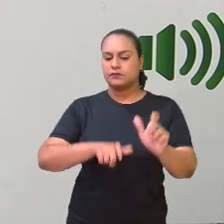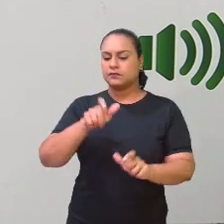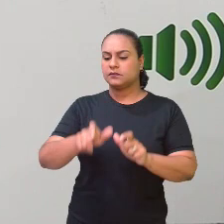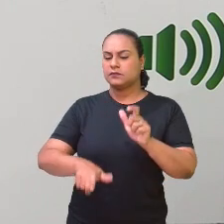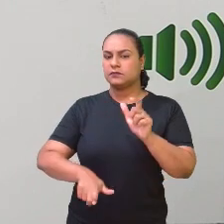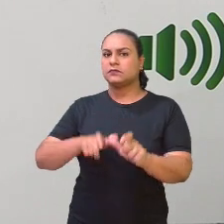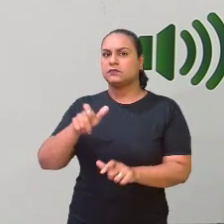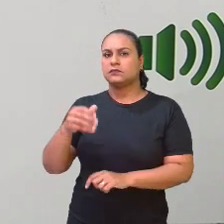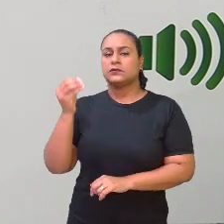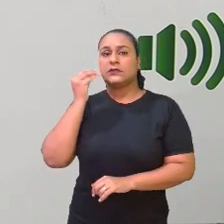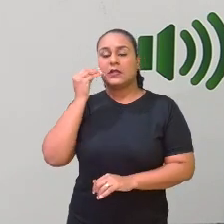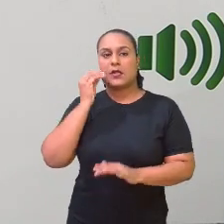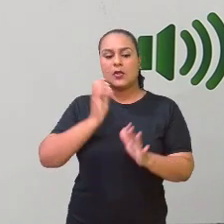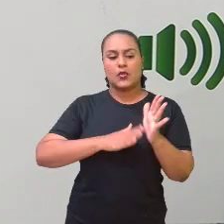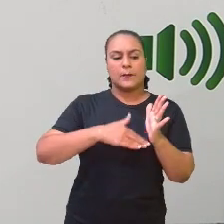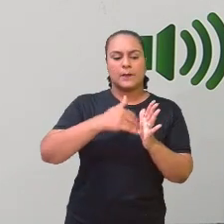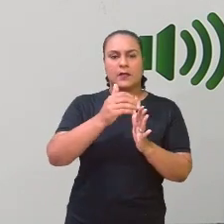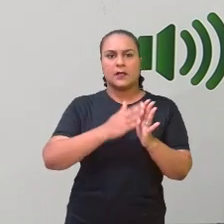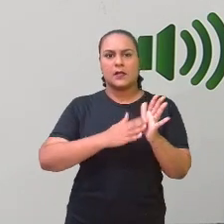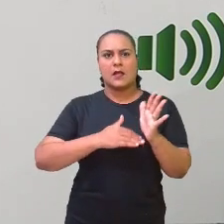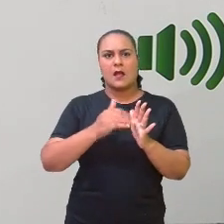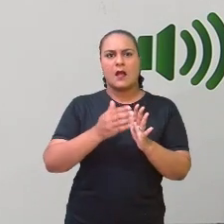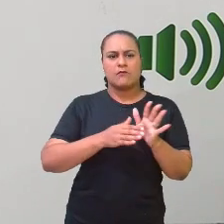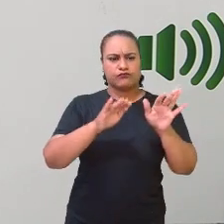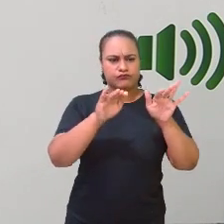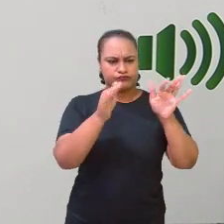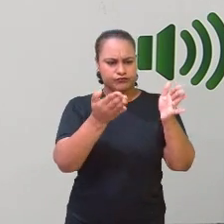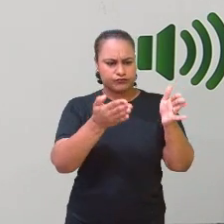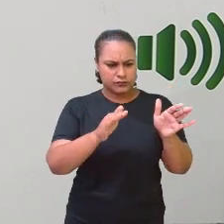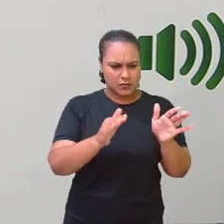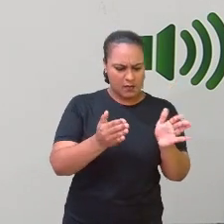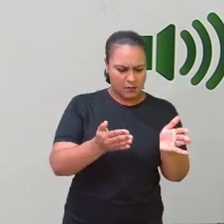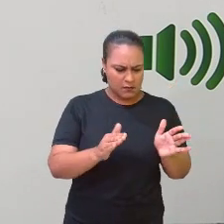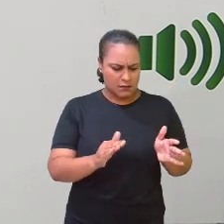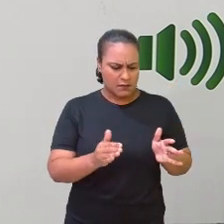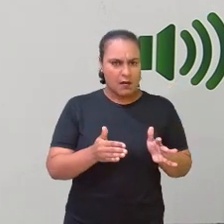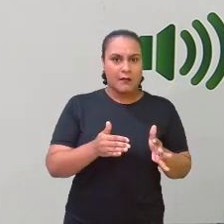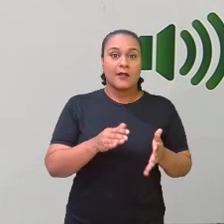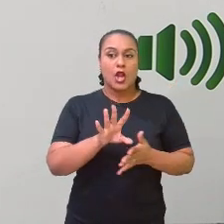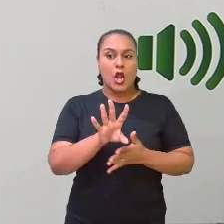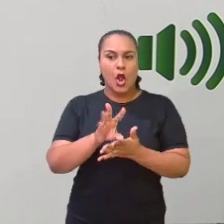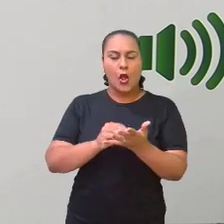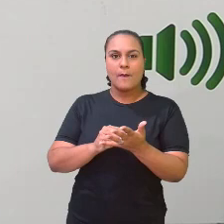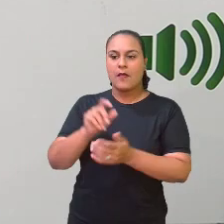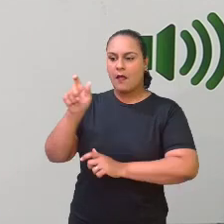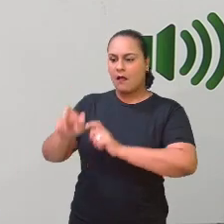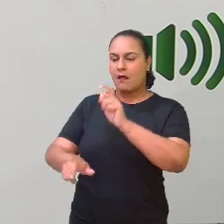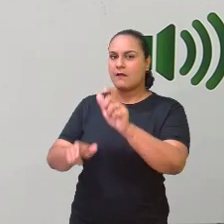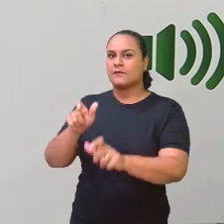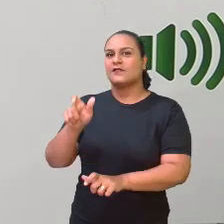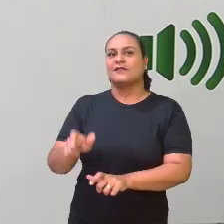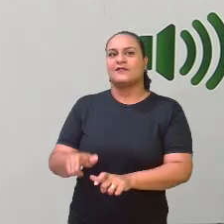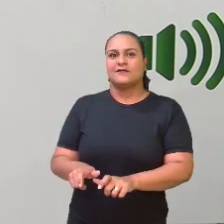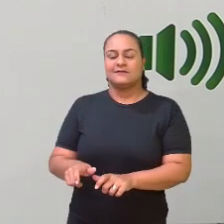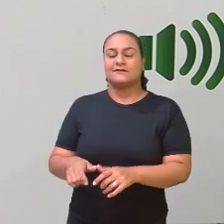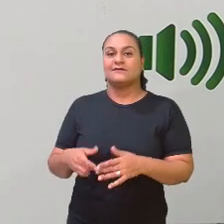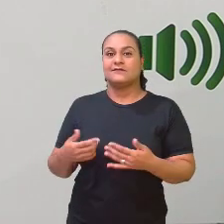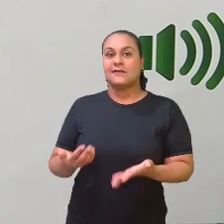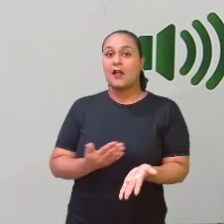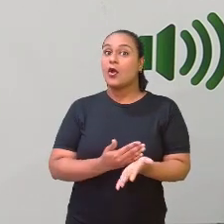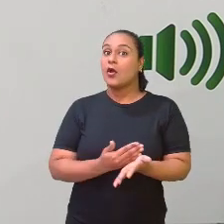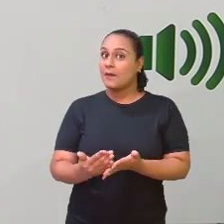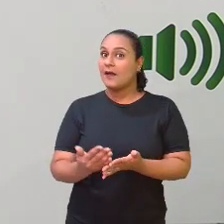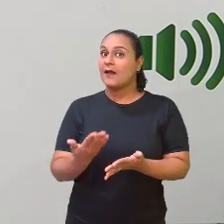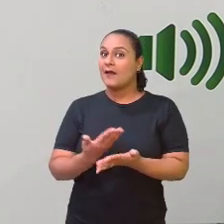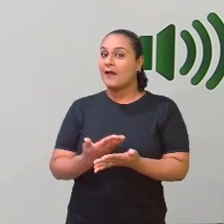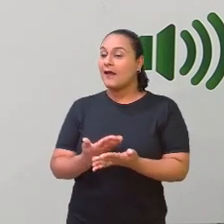tentam pintar e fazer as esculturas tentando imitar o ser humano. E aí é que a gente começa a nossa